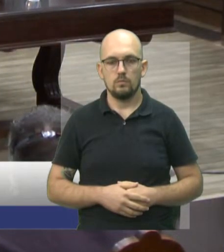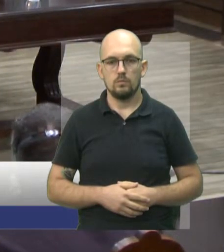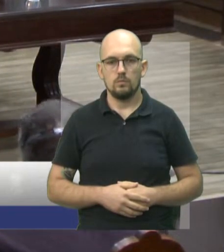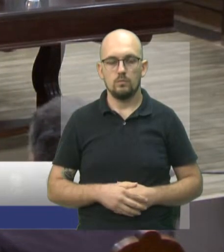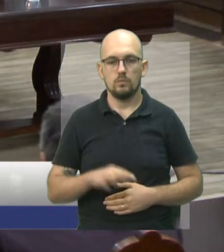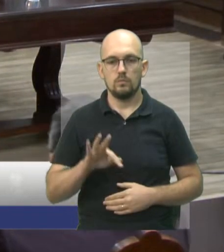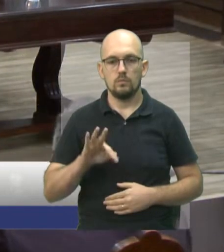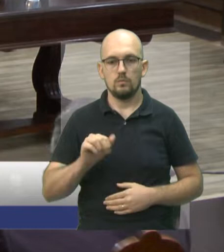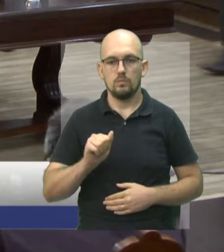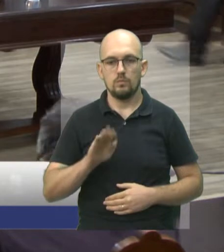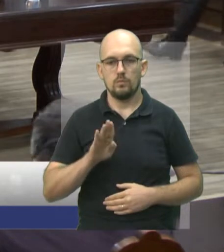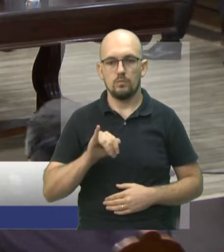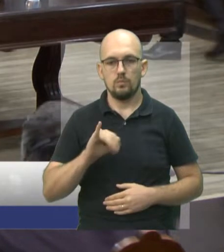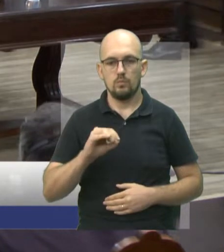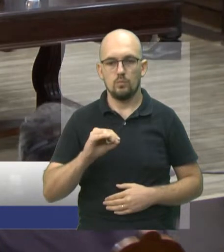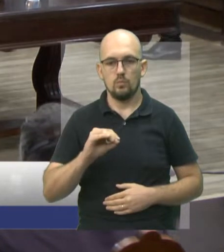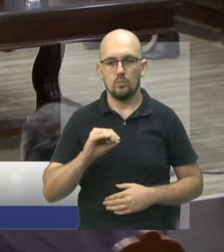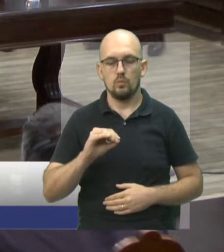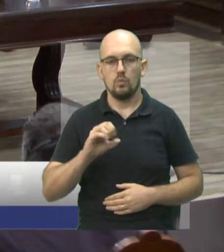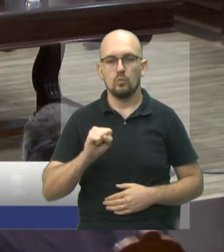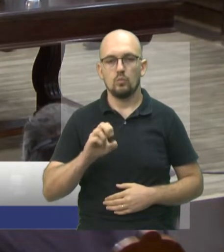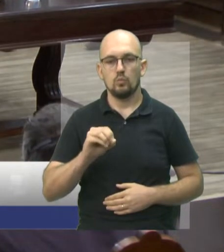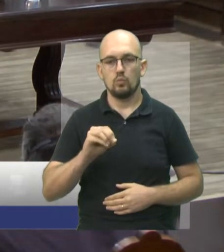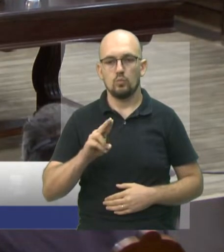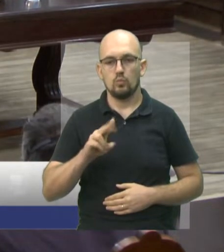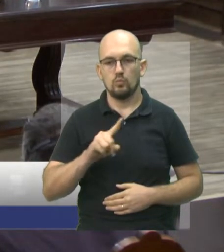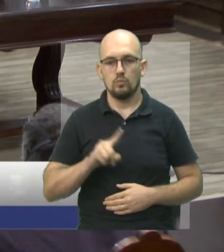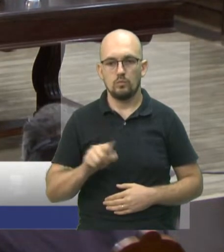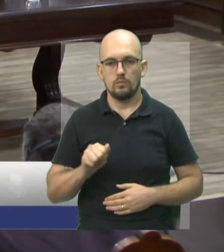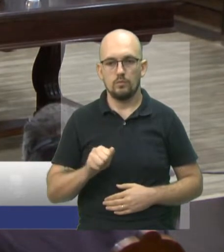Fábio Eduardo de Souza.